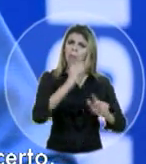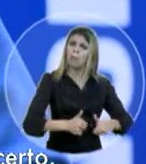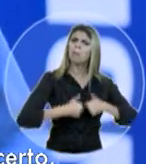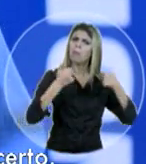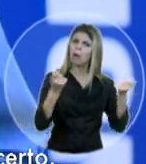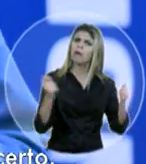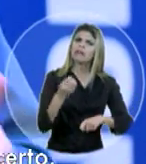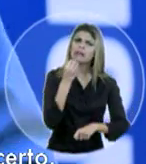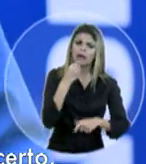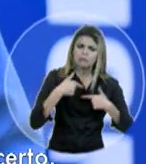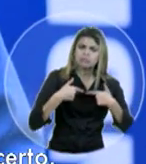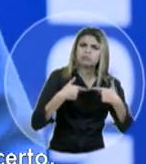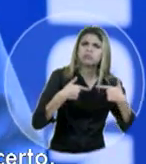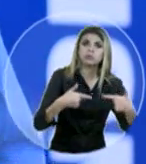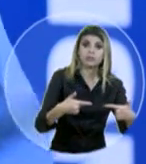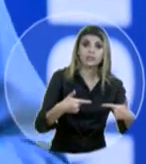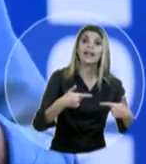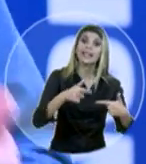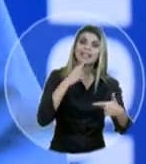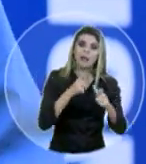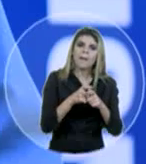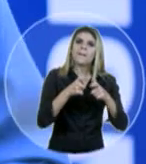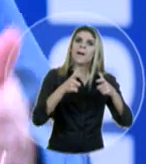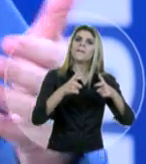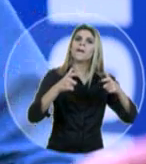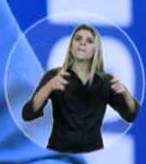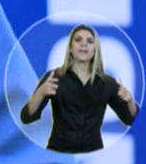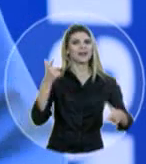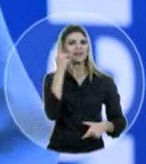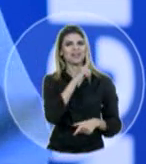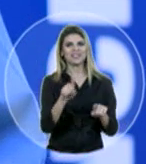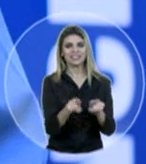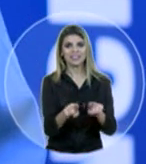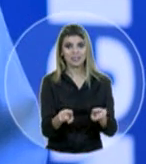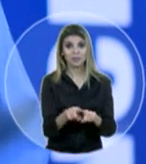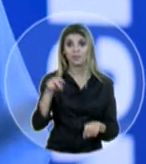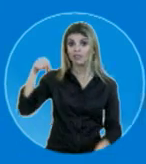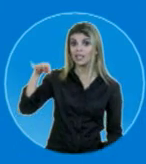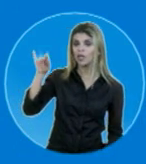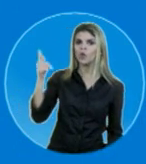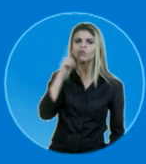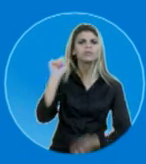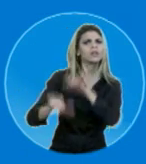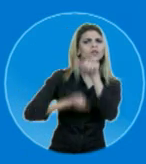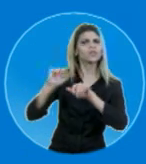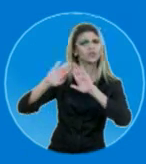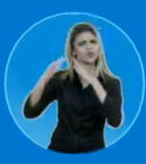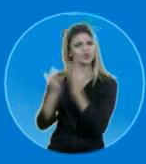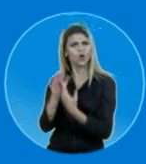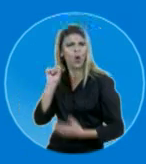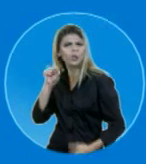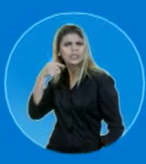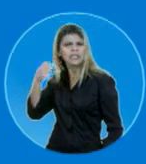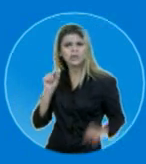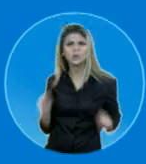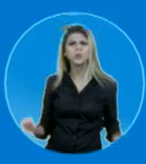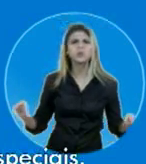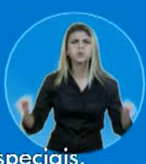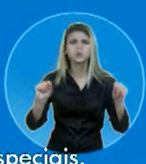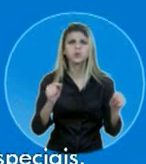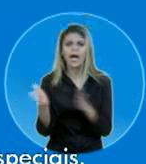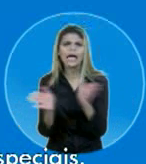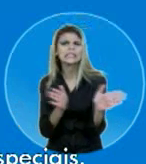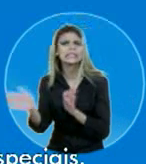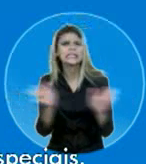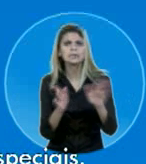possível melhorar o que não está dando certo e ampliar o que está dando certo. Neilton reformou 87 escolas